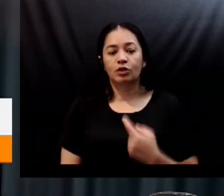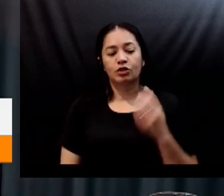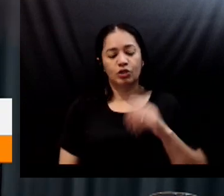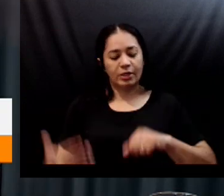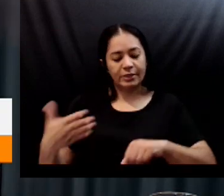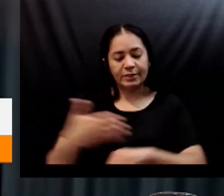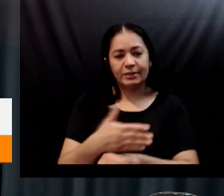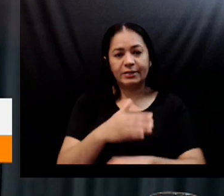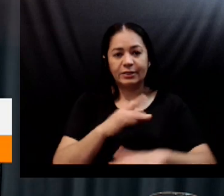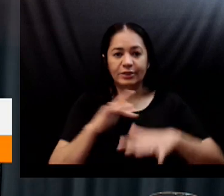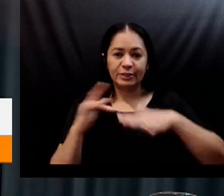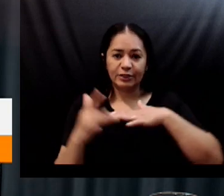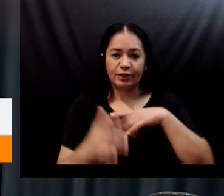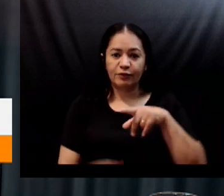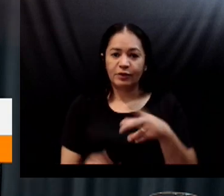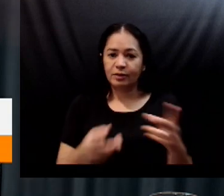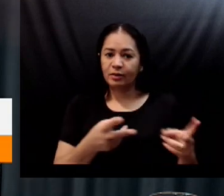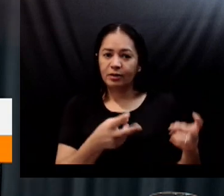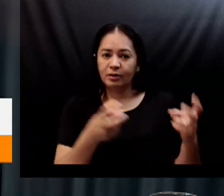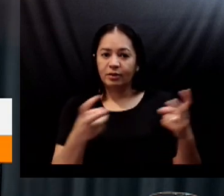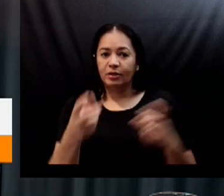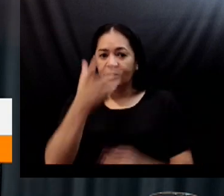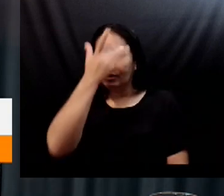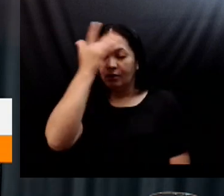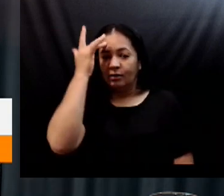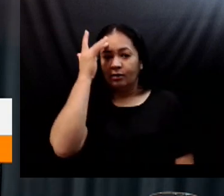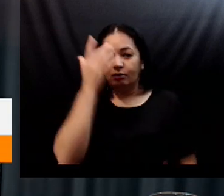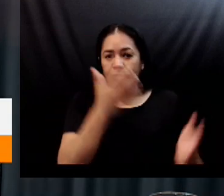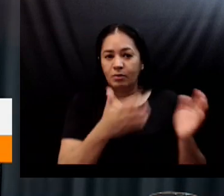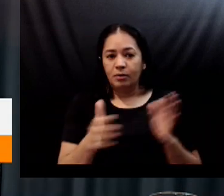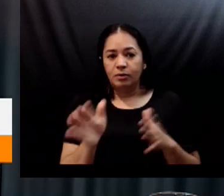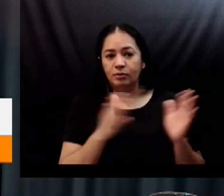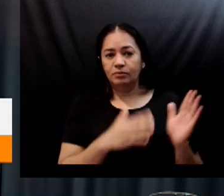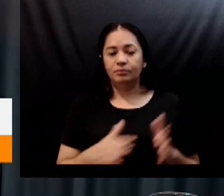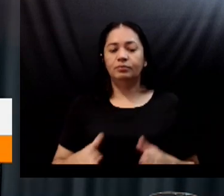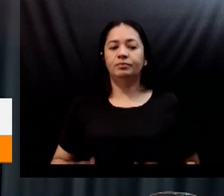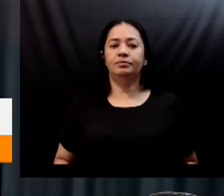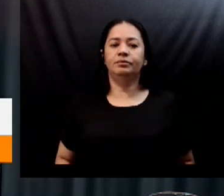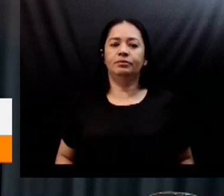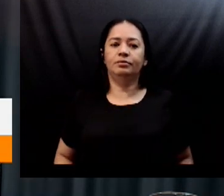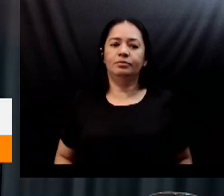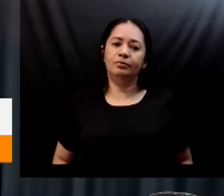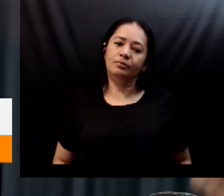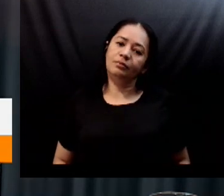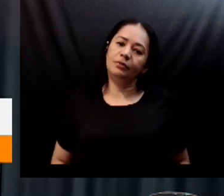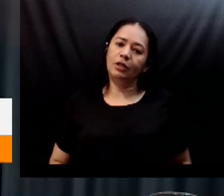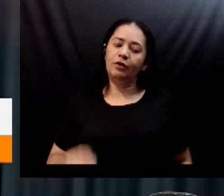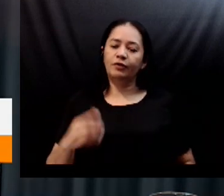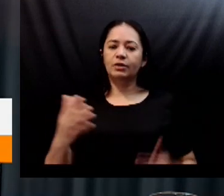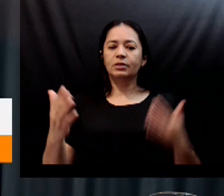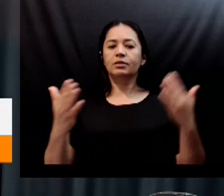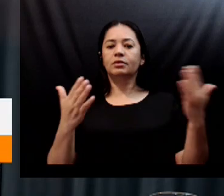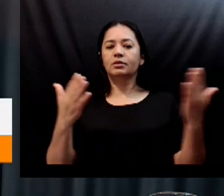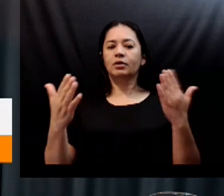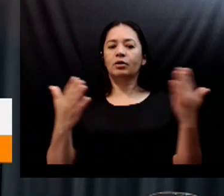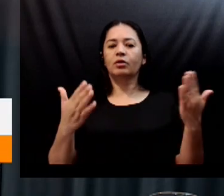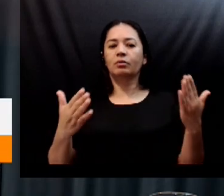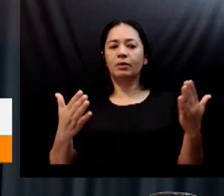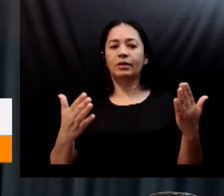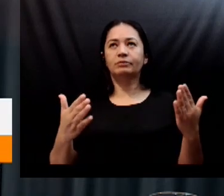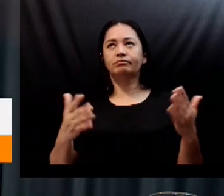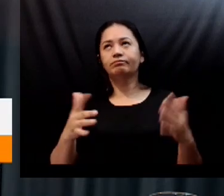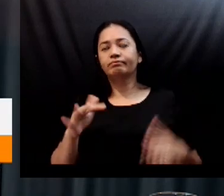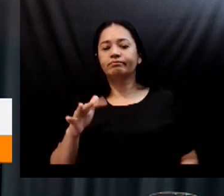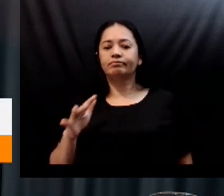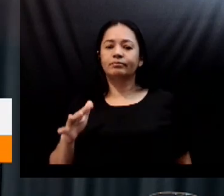você observa as pessoas produzindo, Uhum. e aí você se compara e você também vai produzir. Então, geralmente, é muito